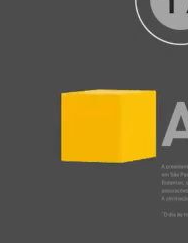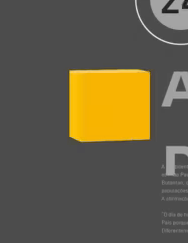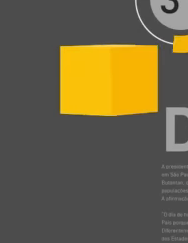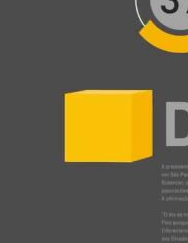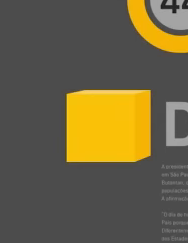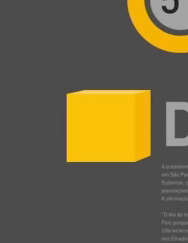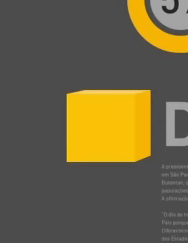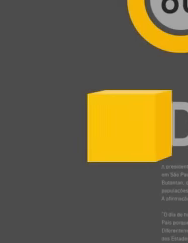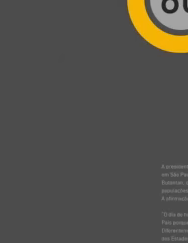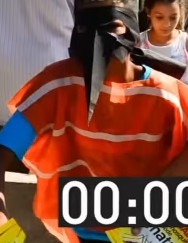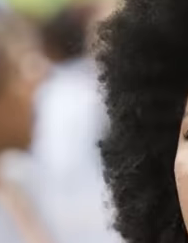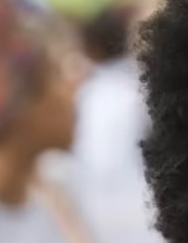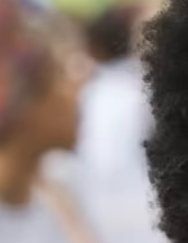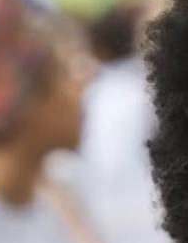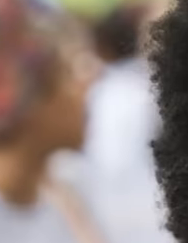Federal